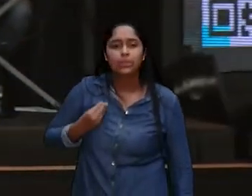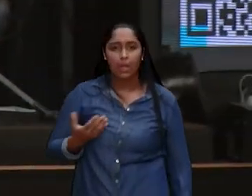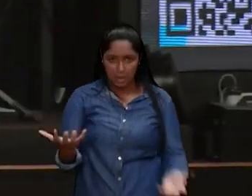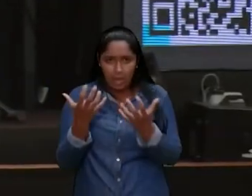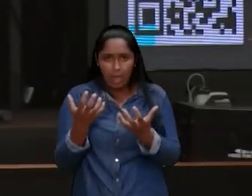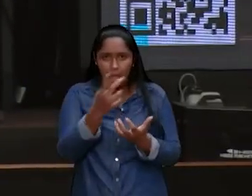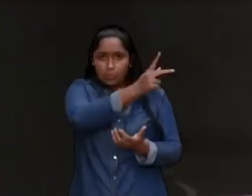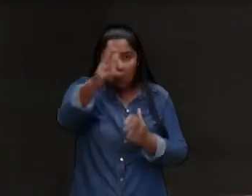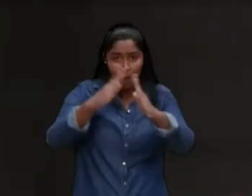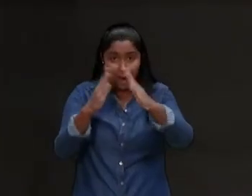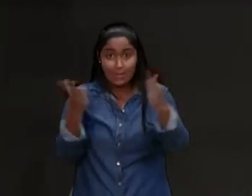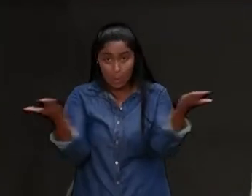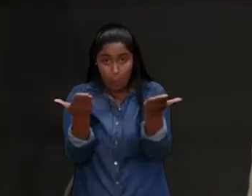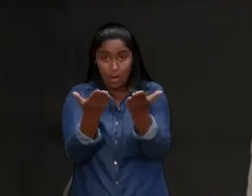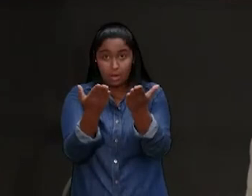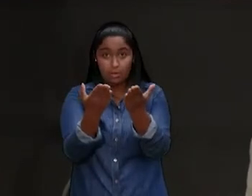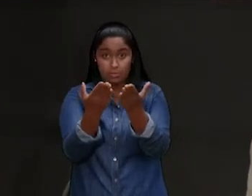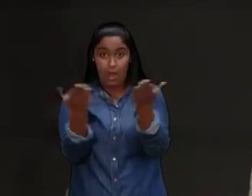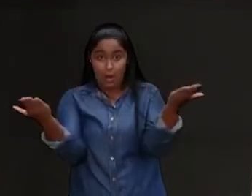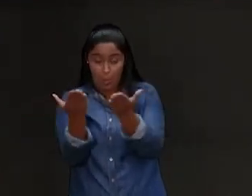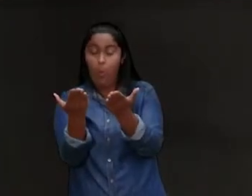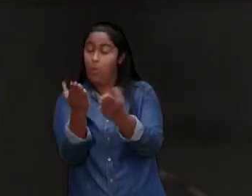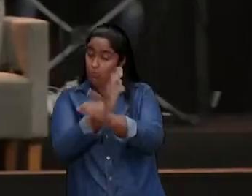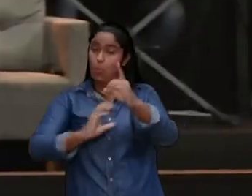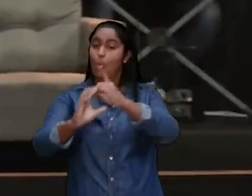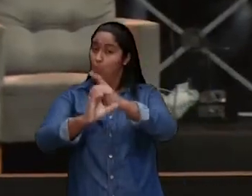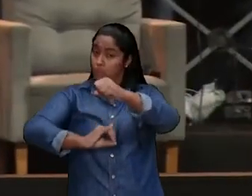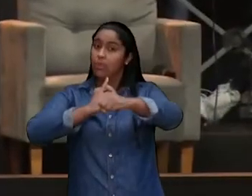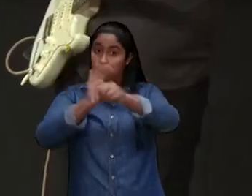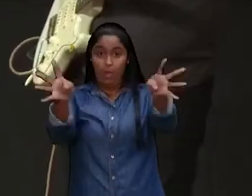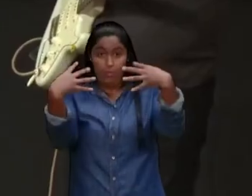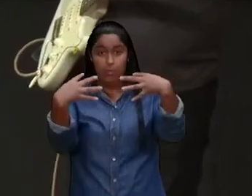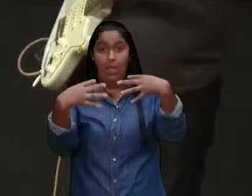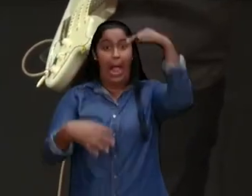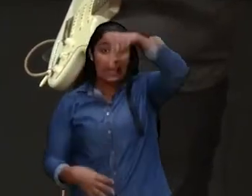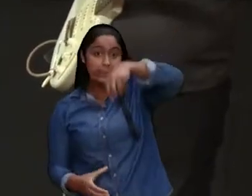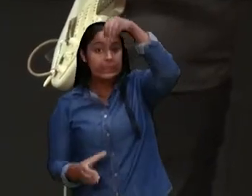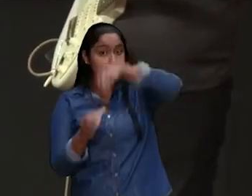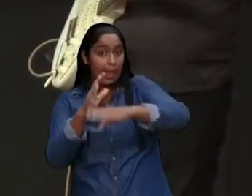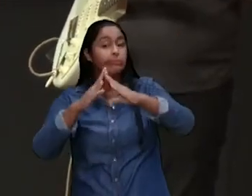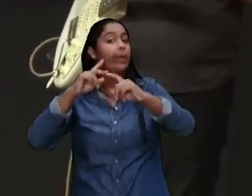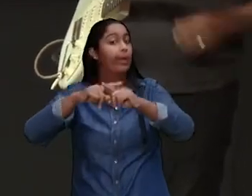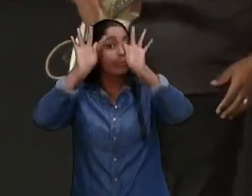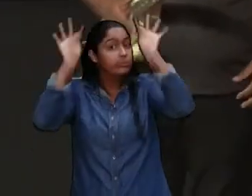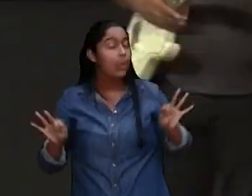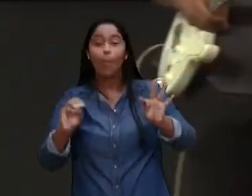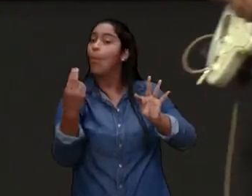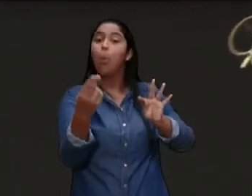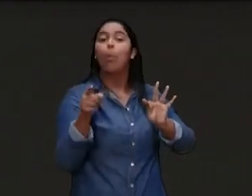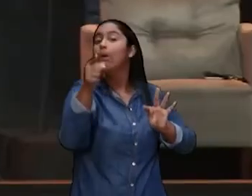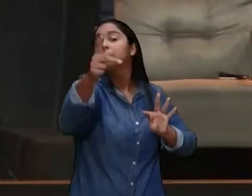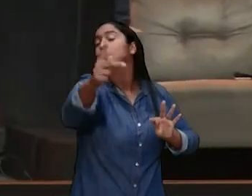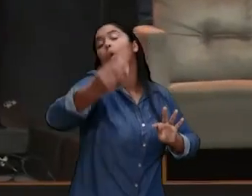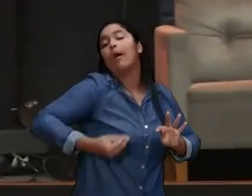pecados receita Jesus como Senhor da sua vida aqui dentro ou em casa quem quiser hoje começa